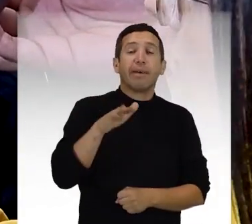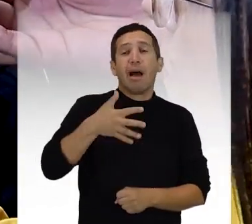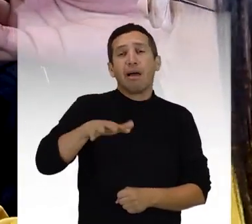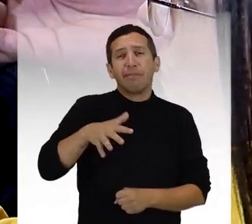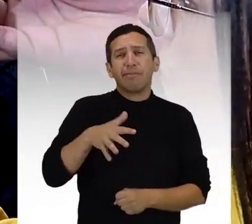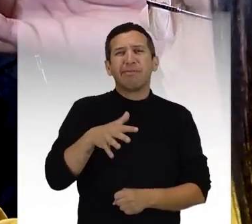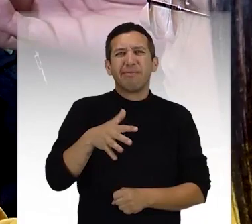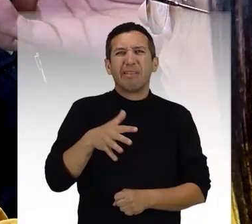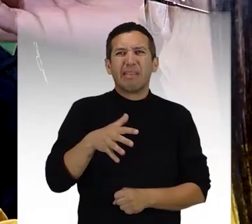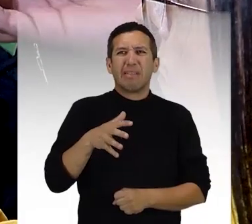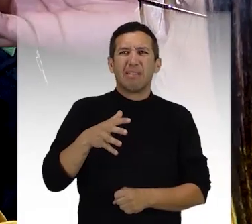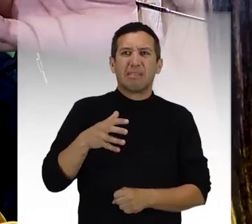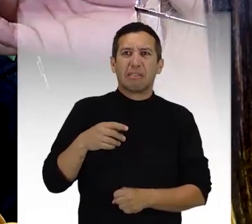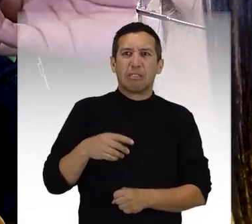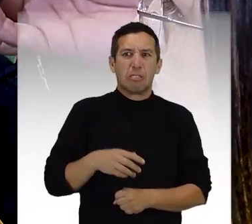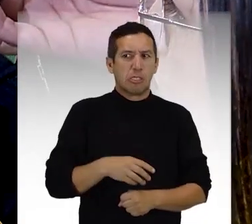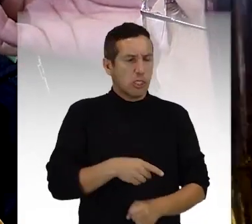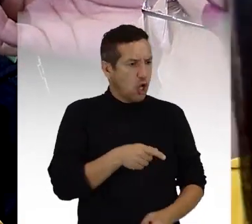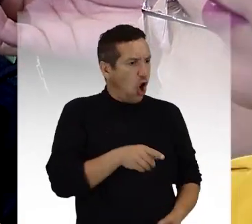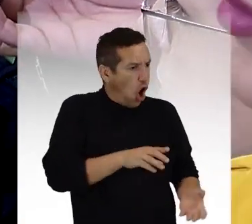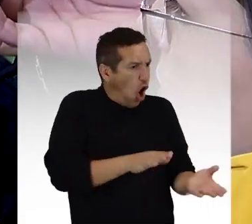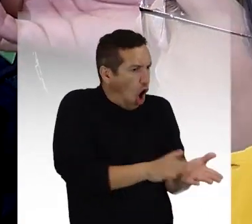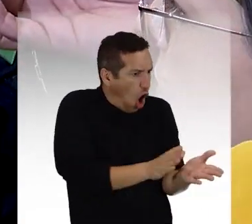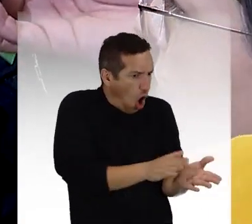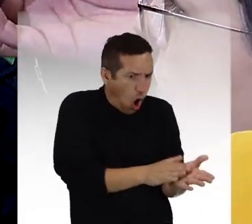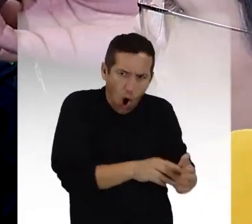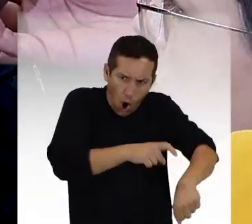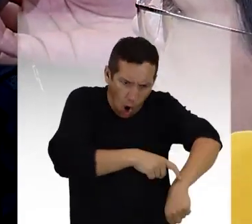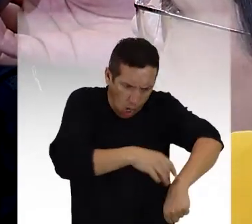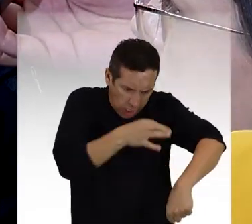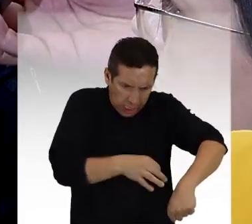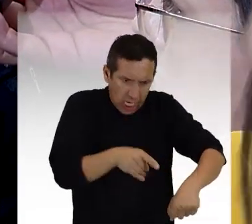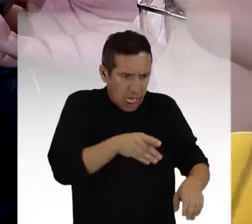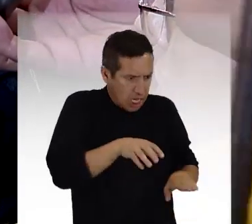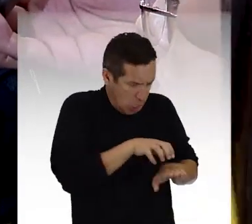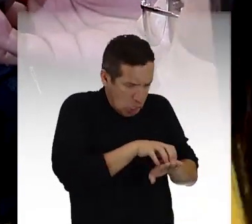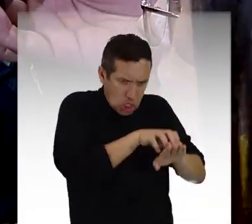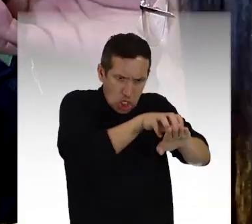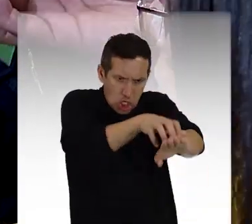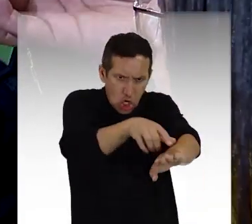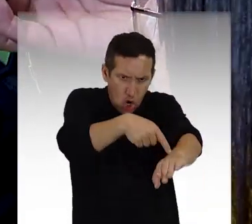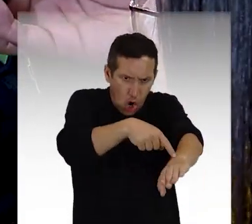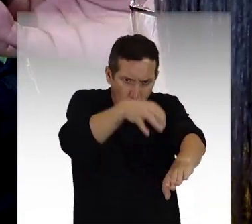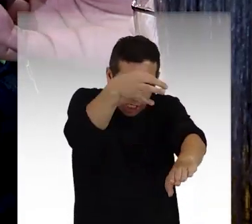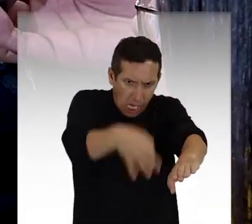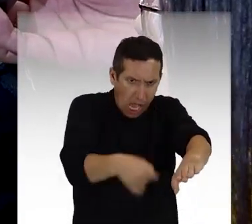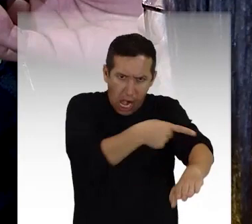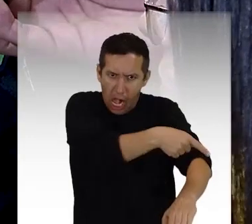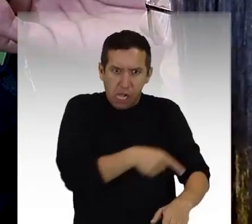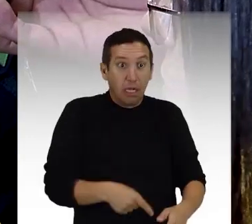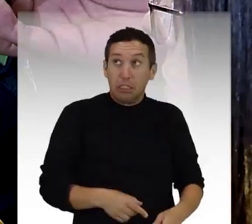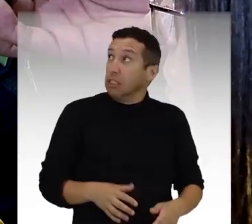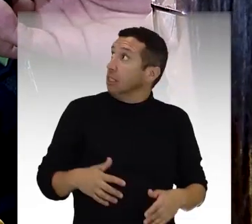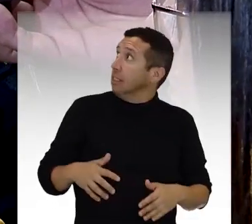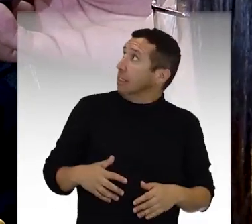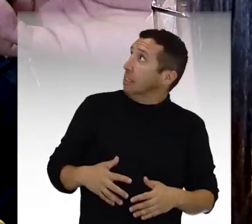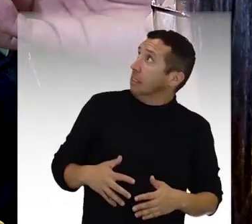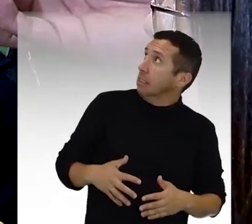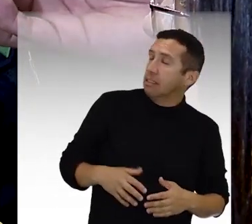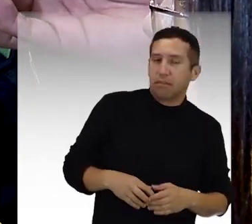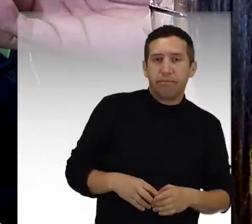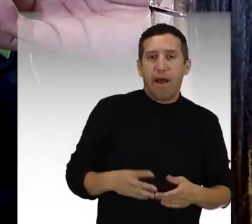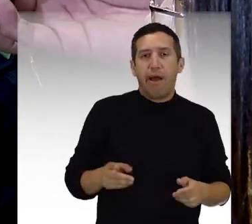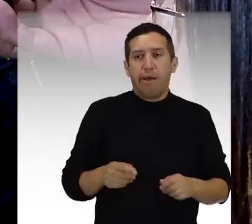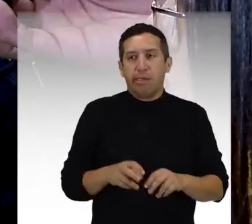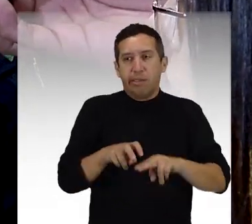Ele tem, entre outras dificuldades, às vezes uma pressão muito grande para horário de entrega de cargas,